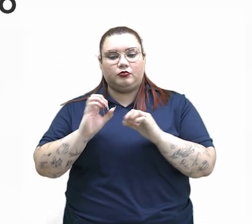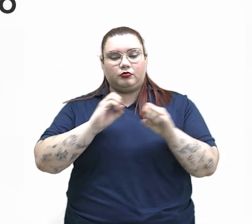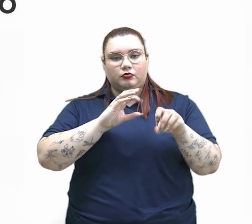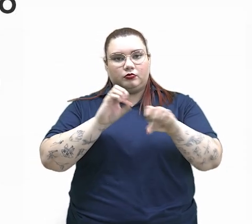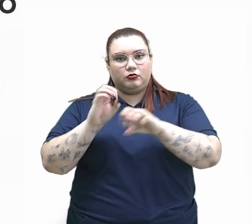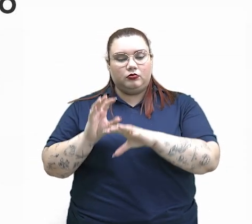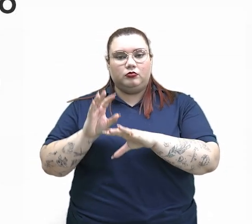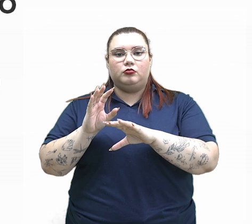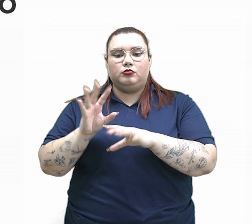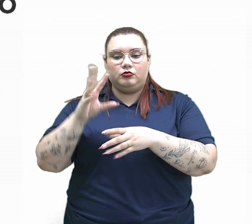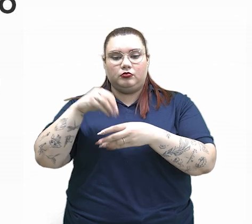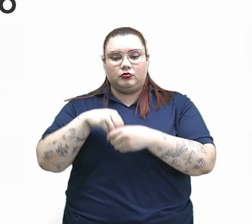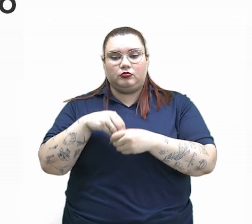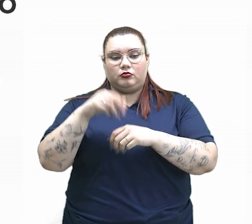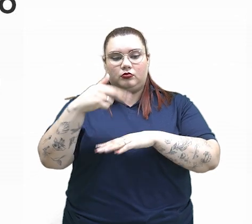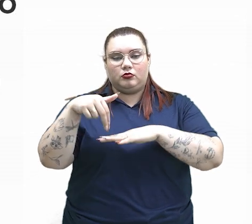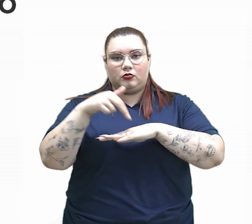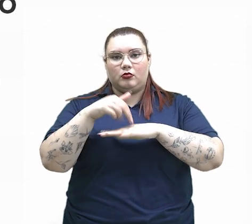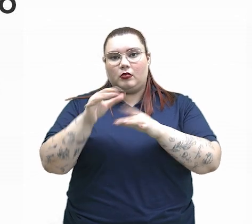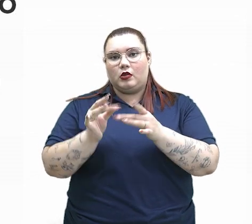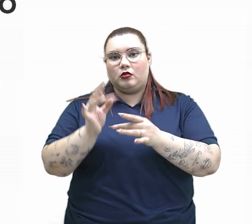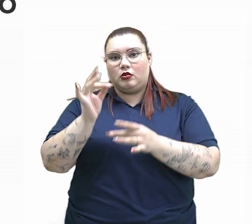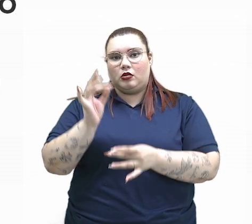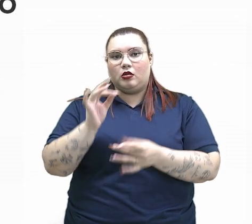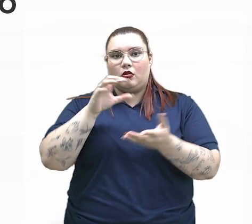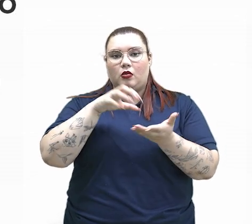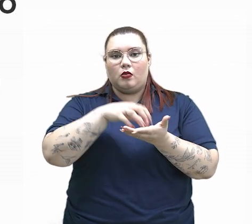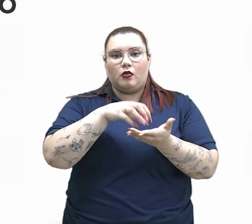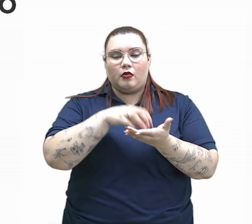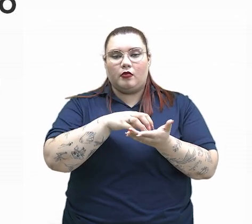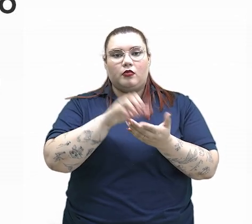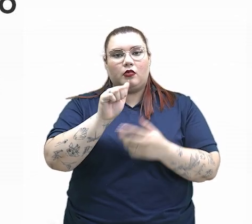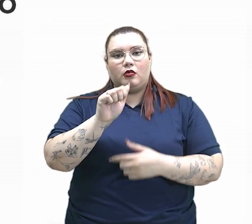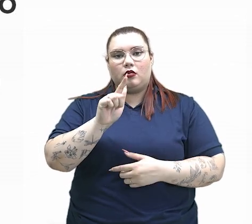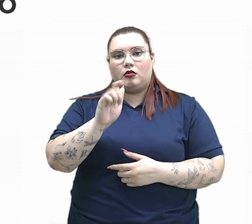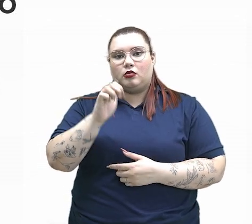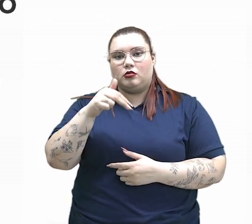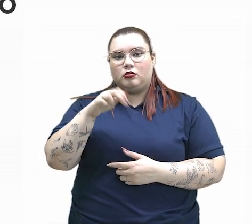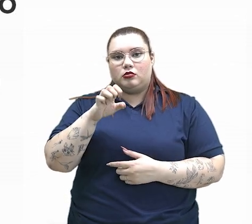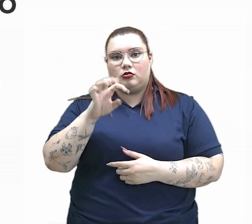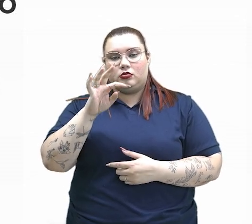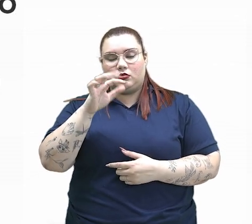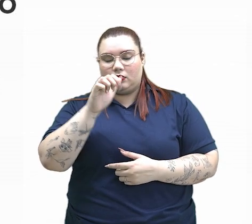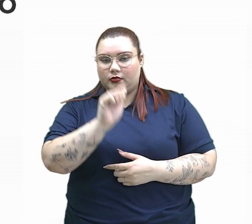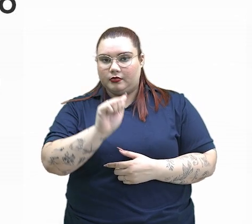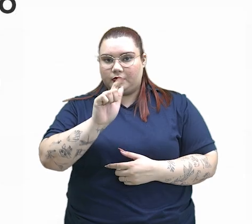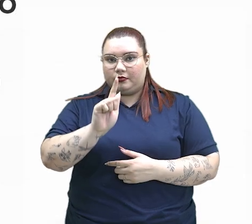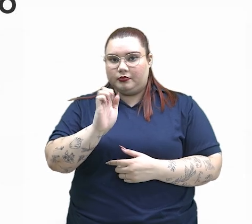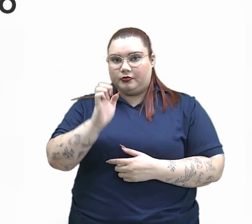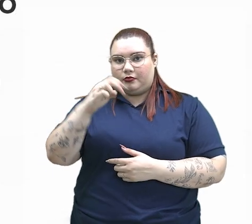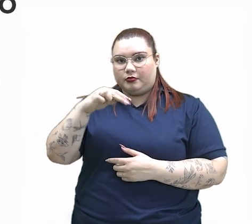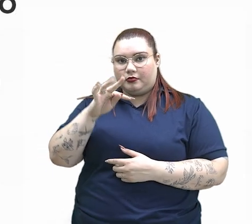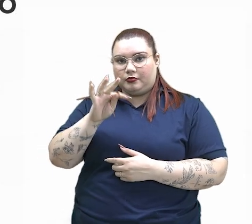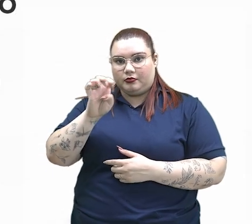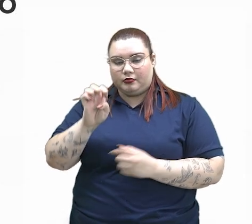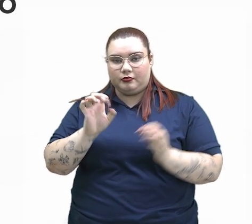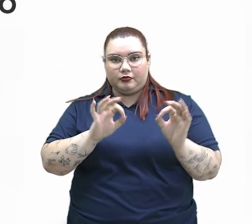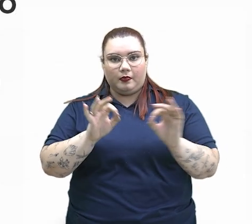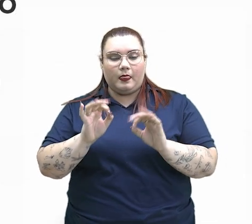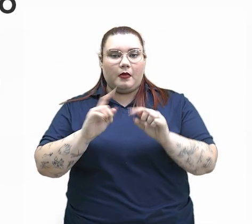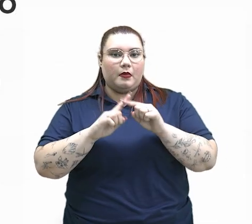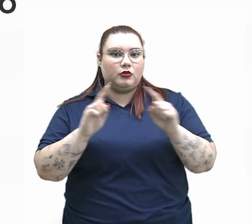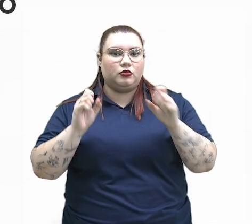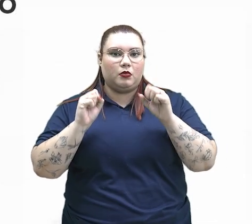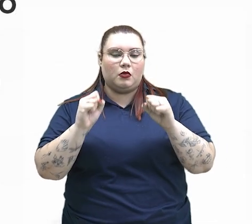educação, ou seja, detalhou o agente, trouxe uma informação extra do agente, mas eu poderia fazer em qualquer